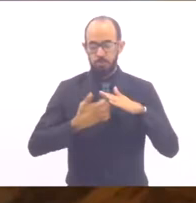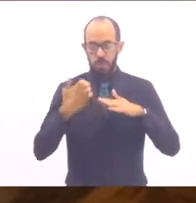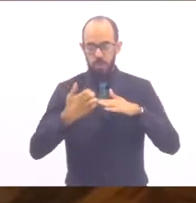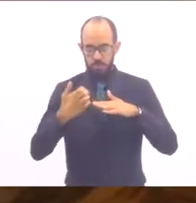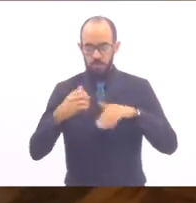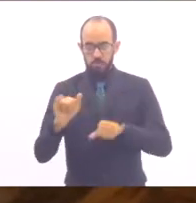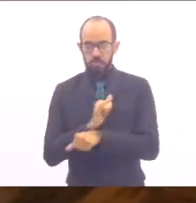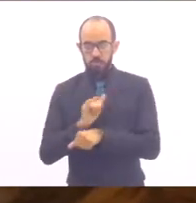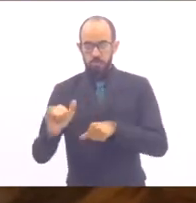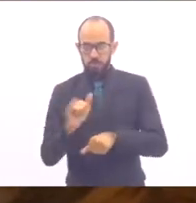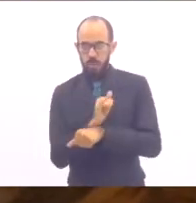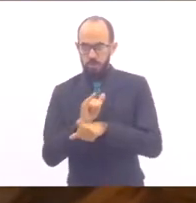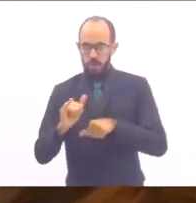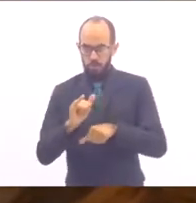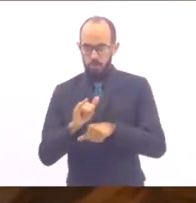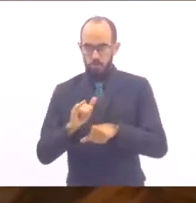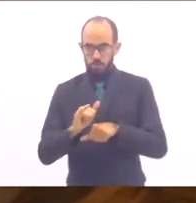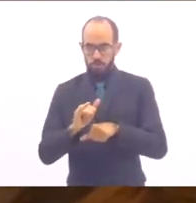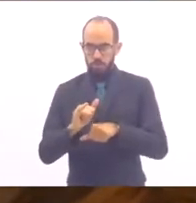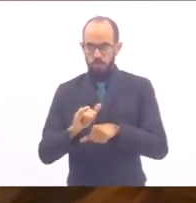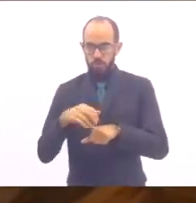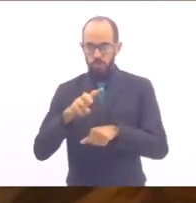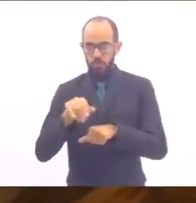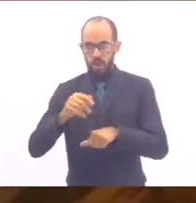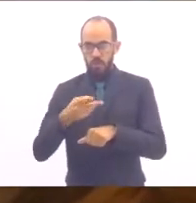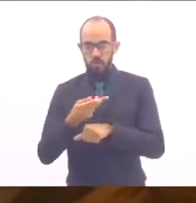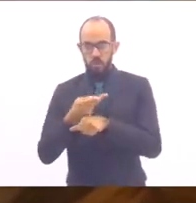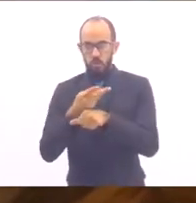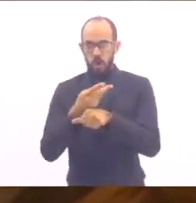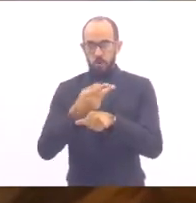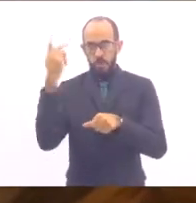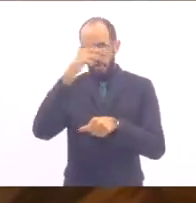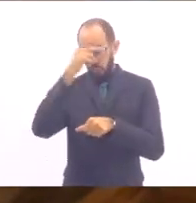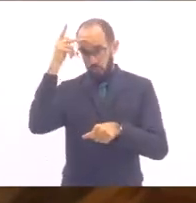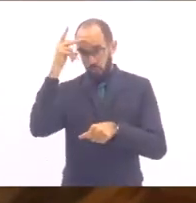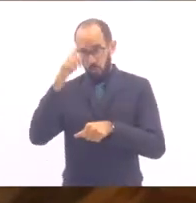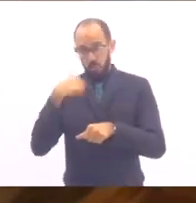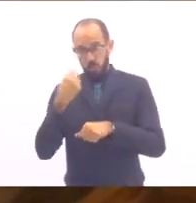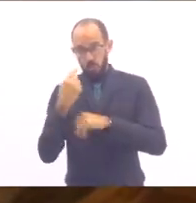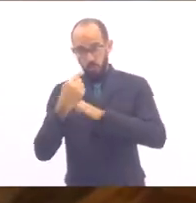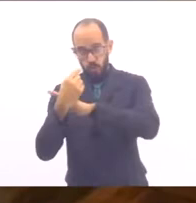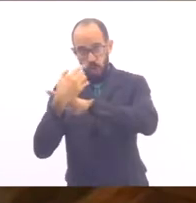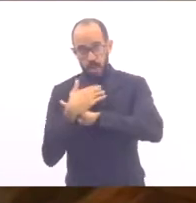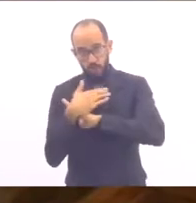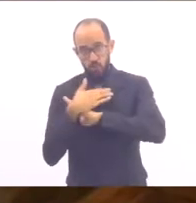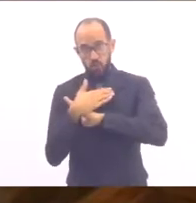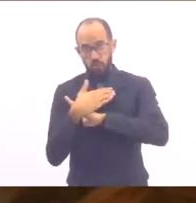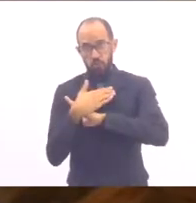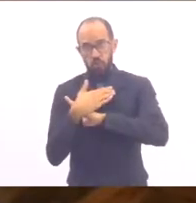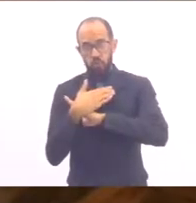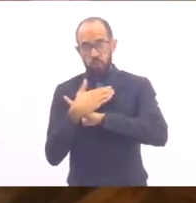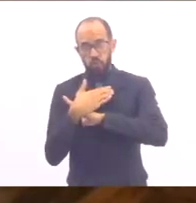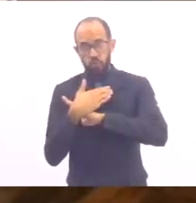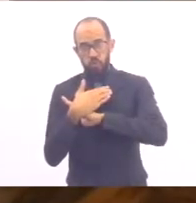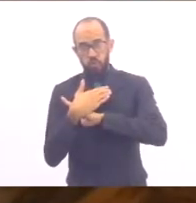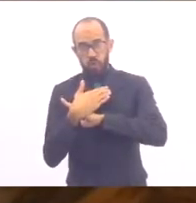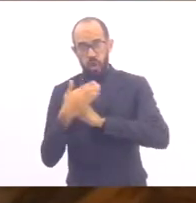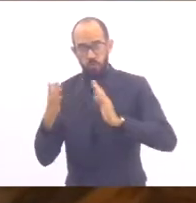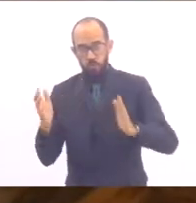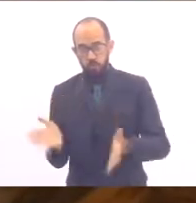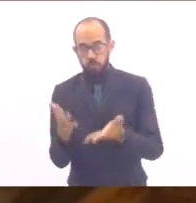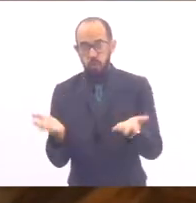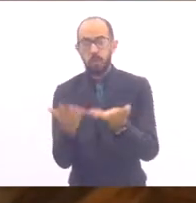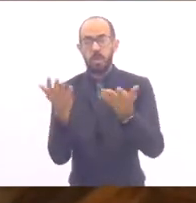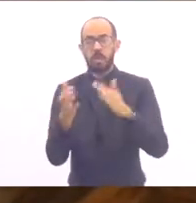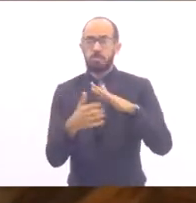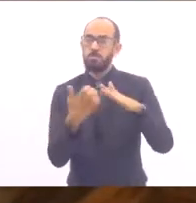uma solução. A gente vai procurar uma pessoa que nos ajude a fomentar essa cooperativa. Porque é